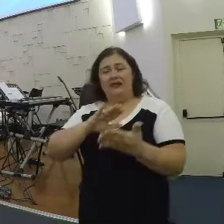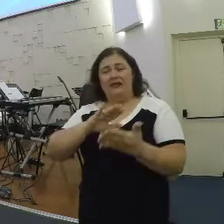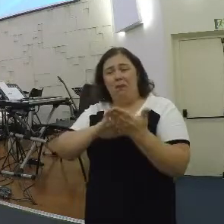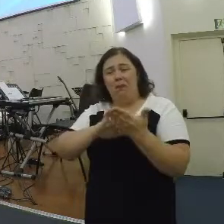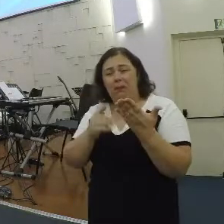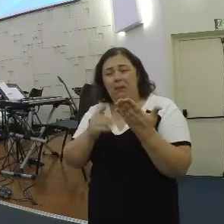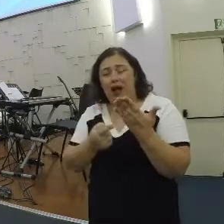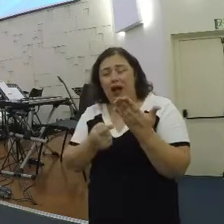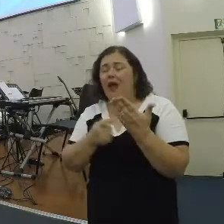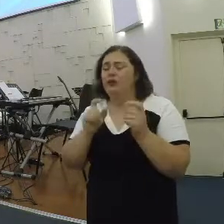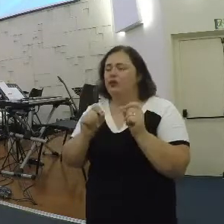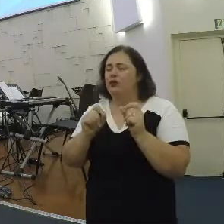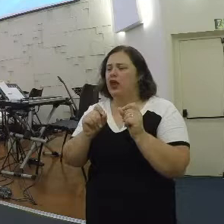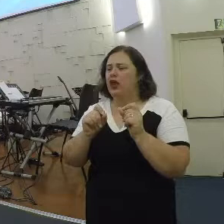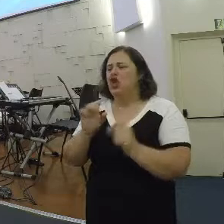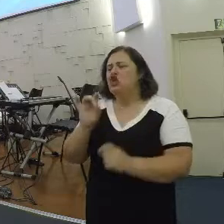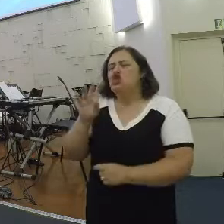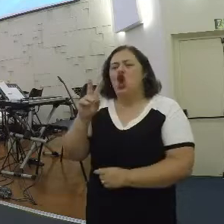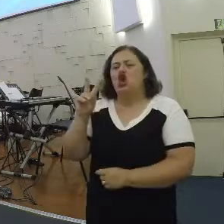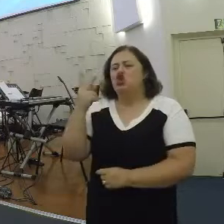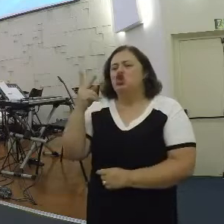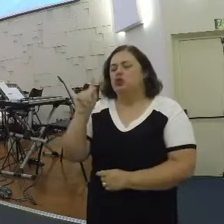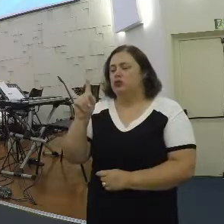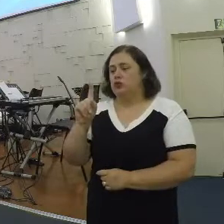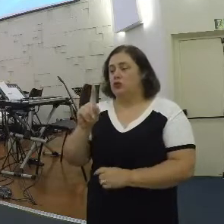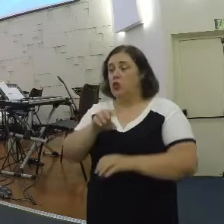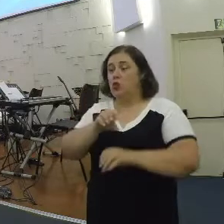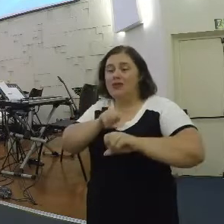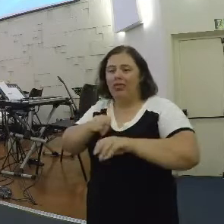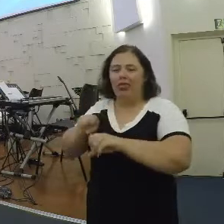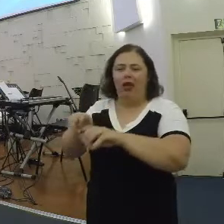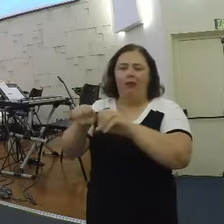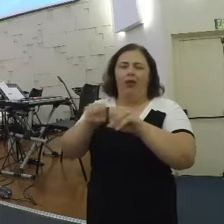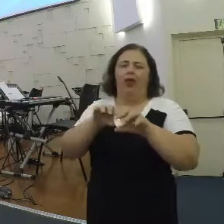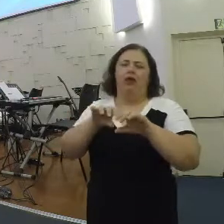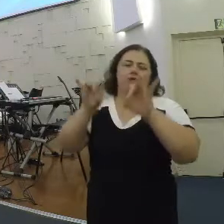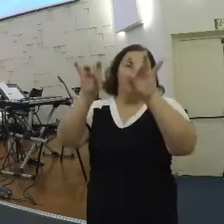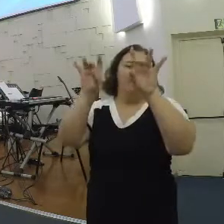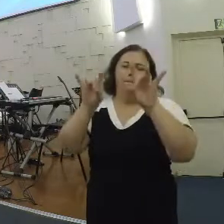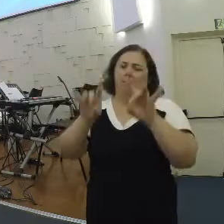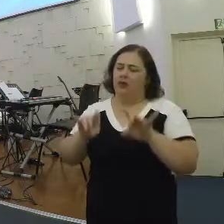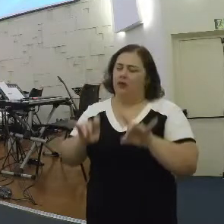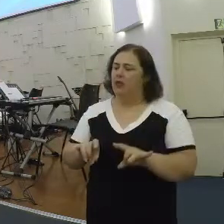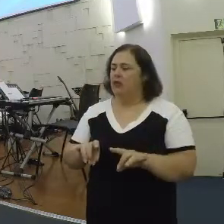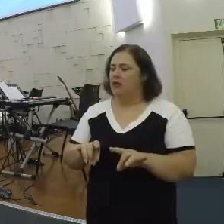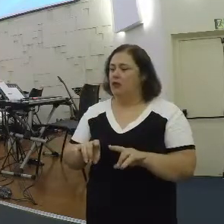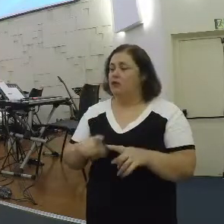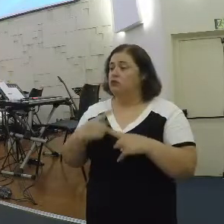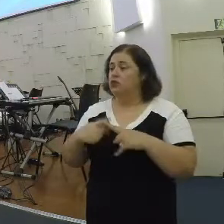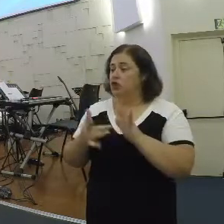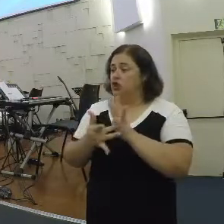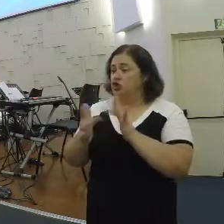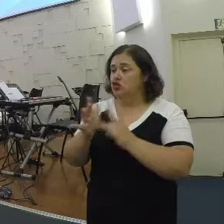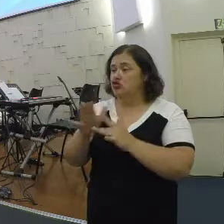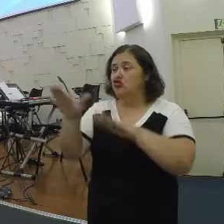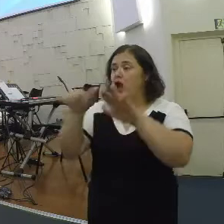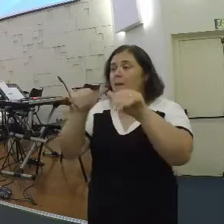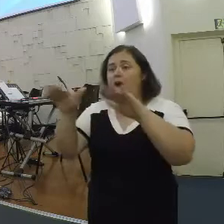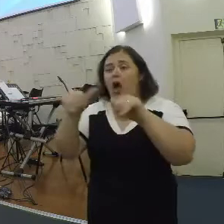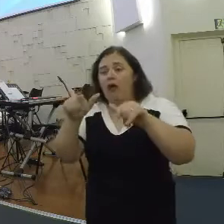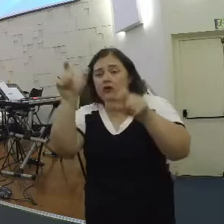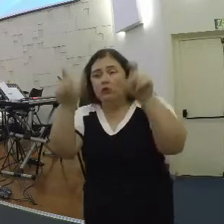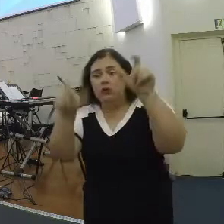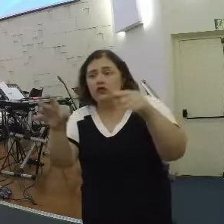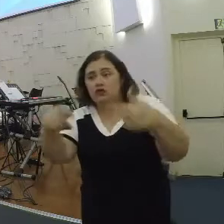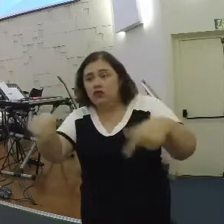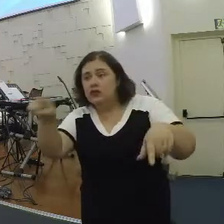ensinos preciosos do Senhor Jesus, com o fim de chamar as pessoas que o ouviam à realidade